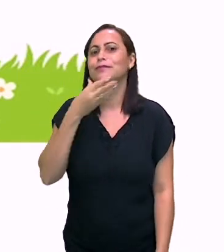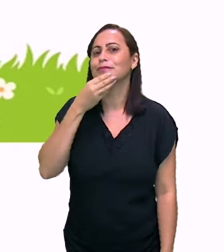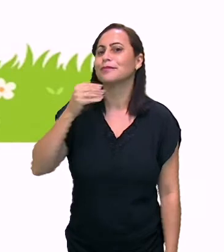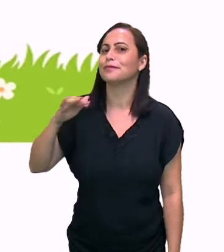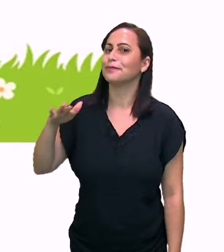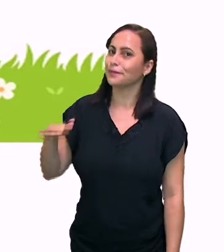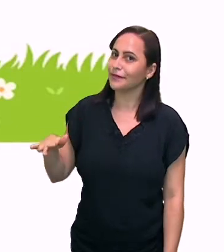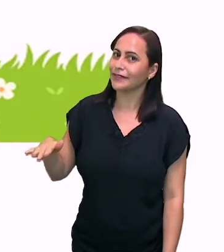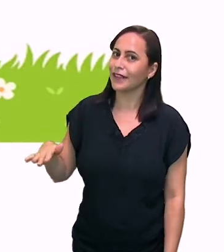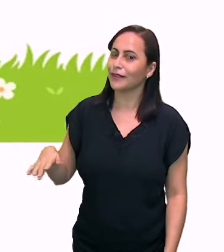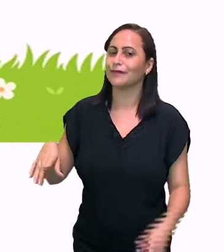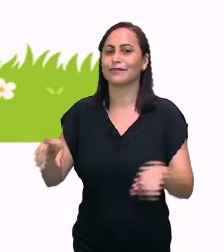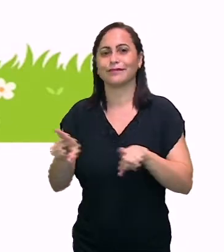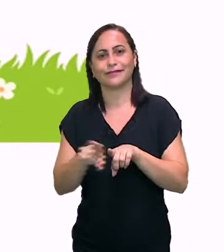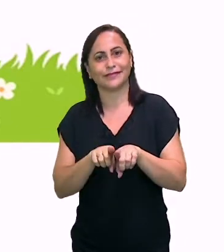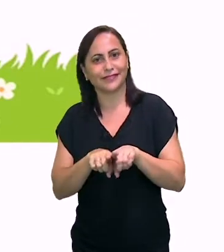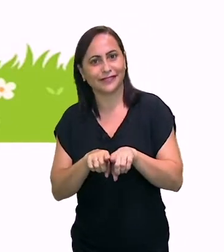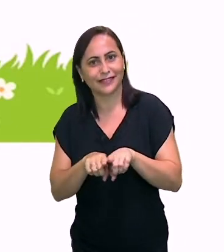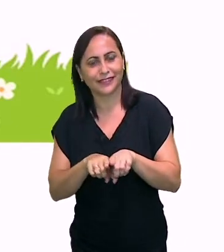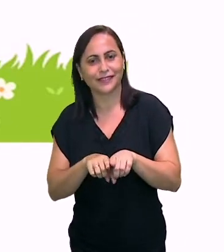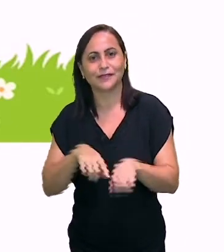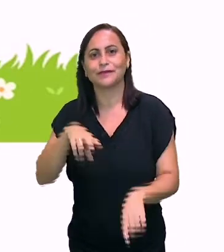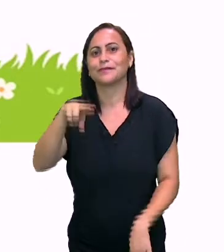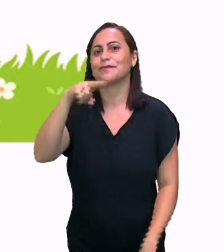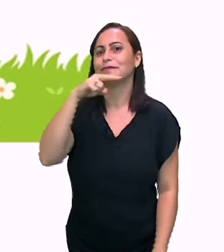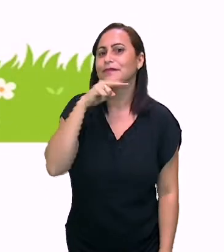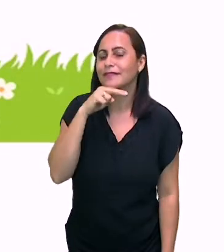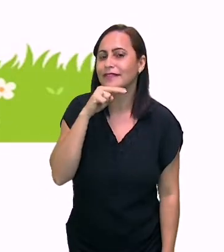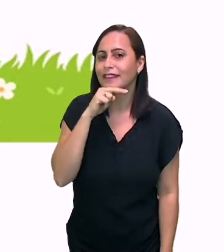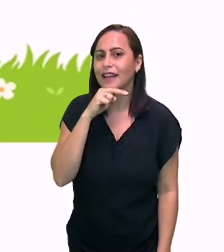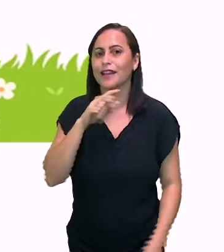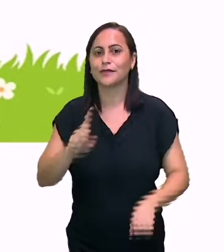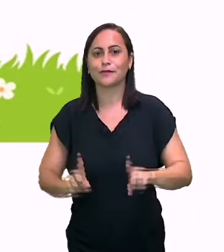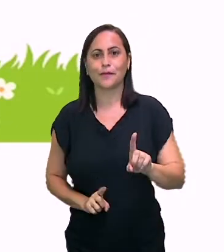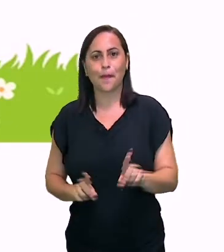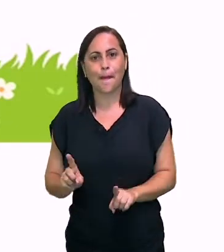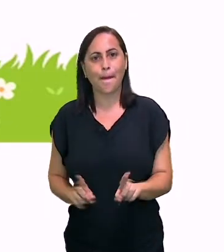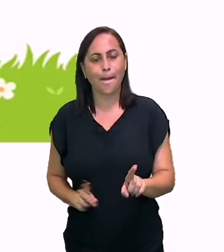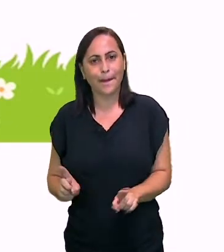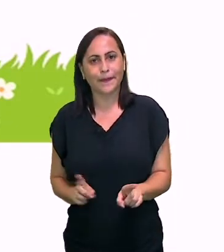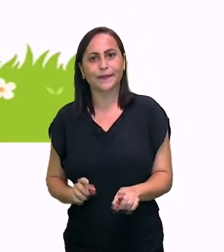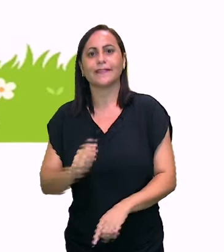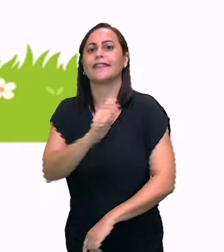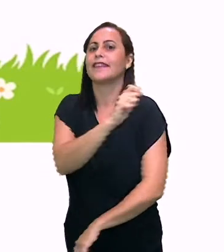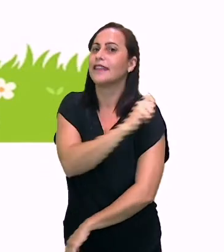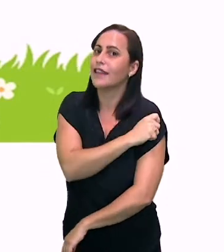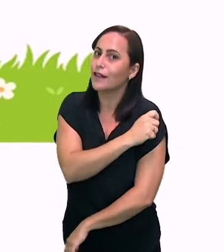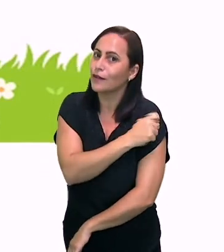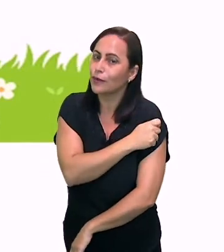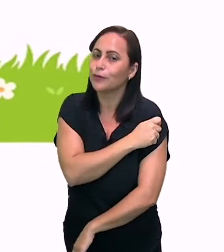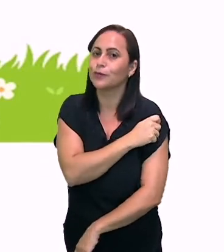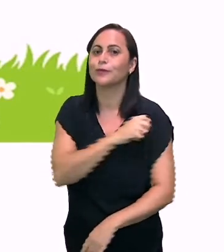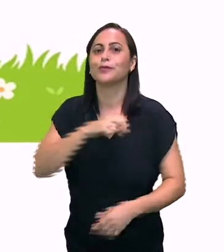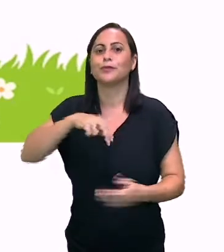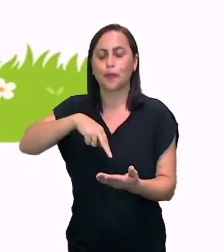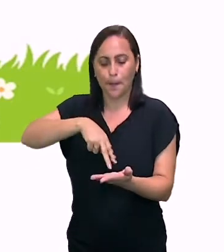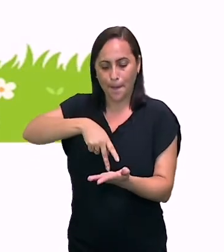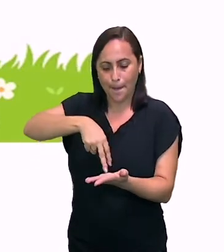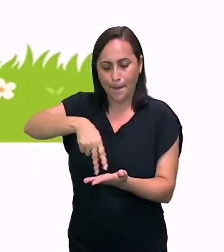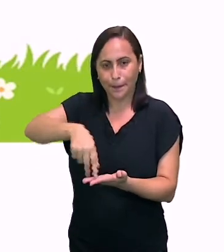menino, irmão, neto, primo, aluno,